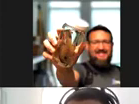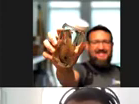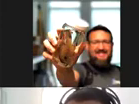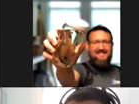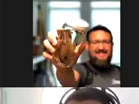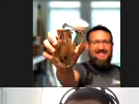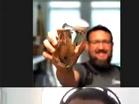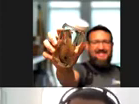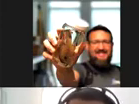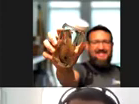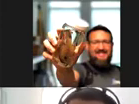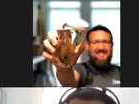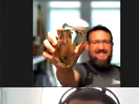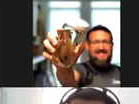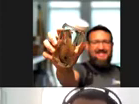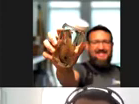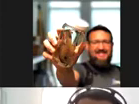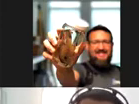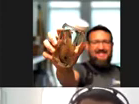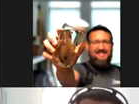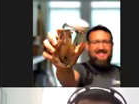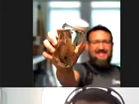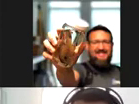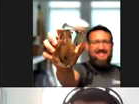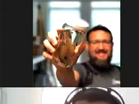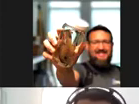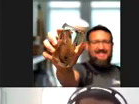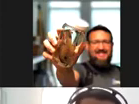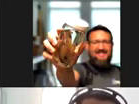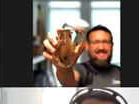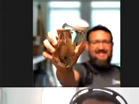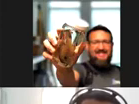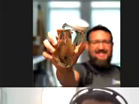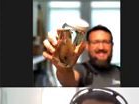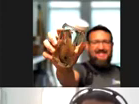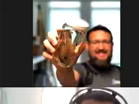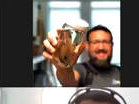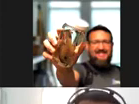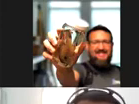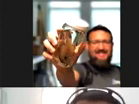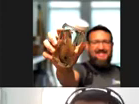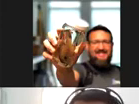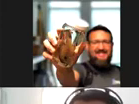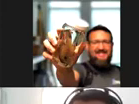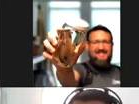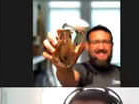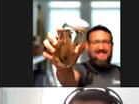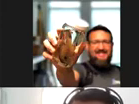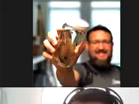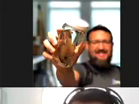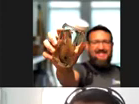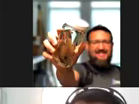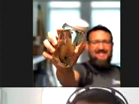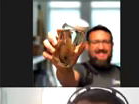interações bióticas e a capacidade de dispersão do indivíduo e a configuração da paisagem. Então, a gente tem aqui processos que estão funcionando em escalas